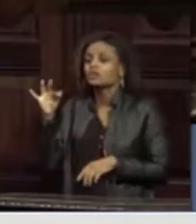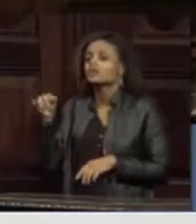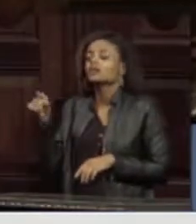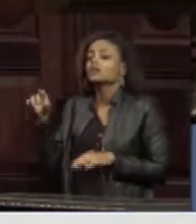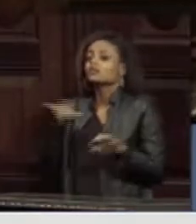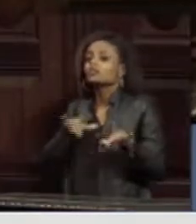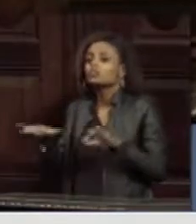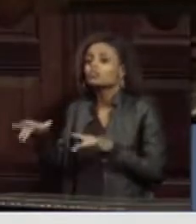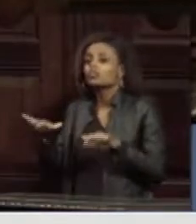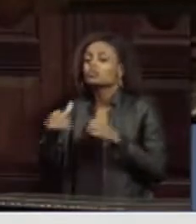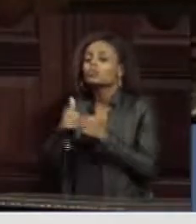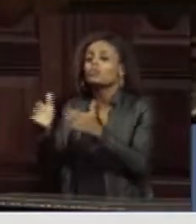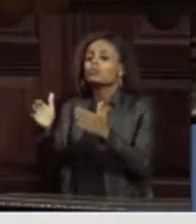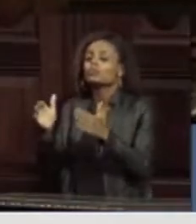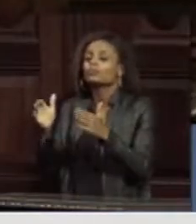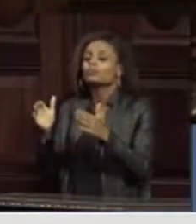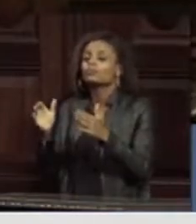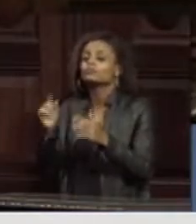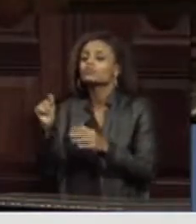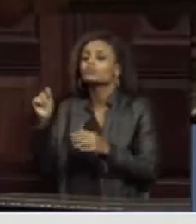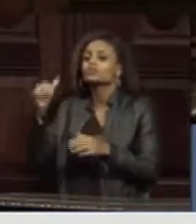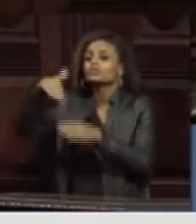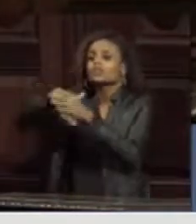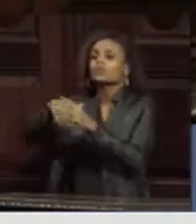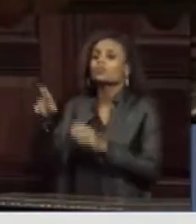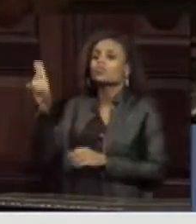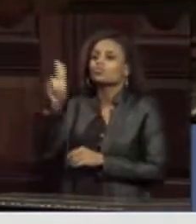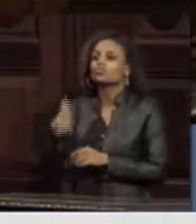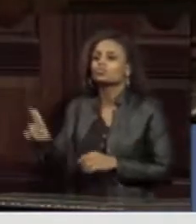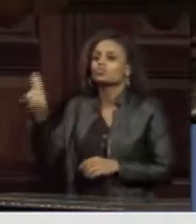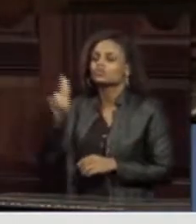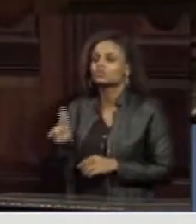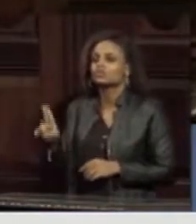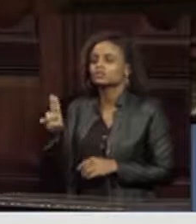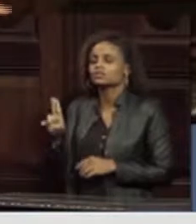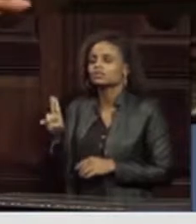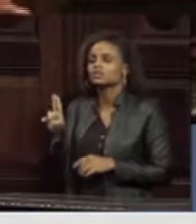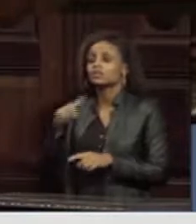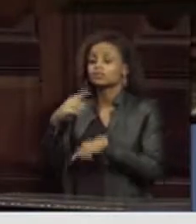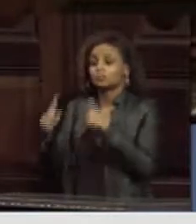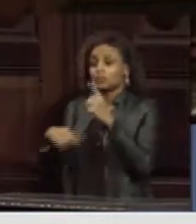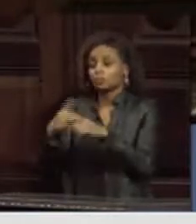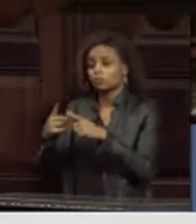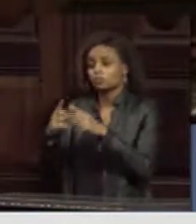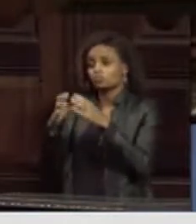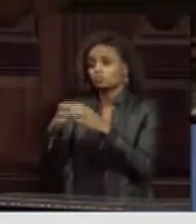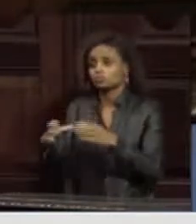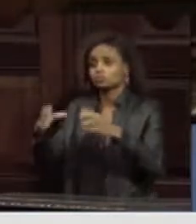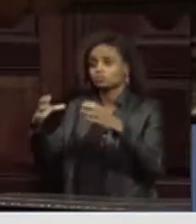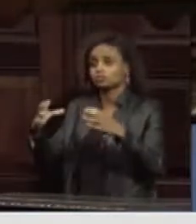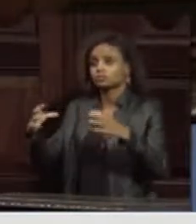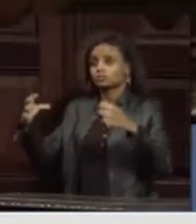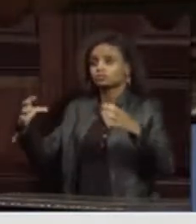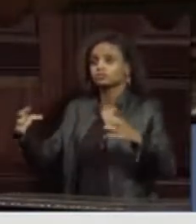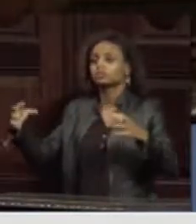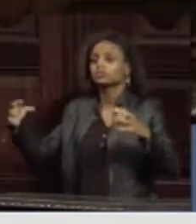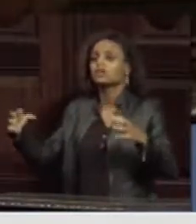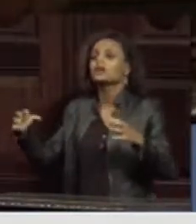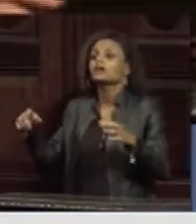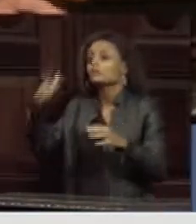inicialmente dentro de uma universidade, depois passa a ter apoio da classe